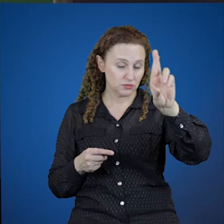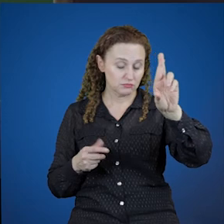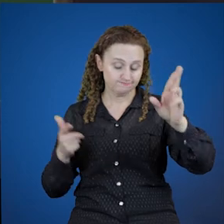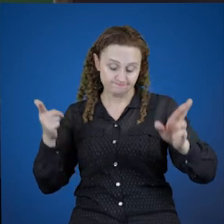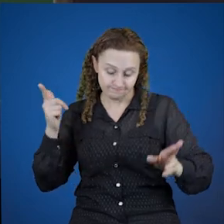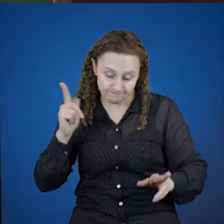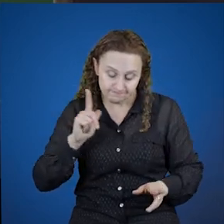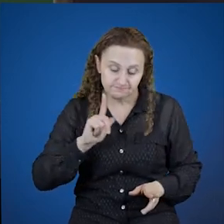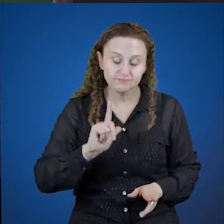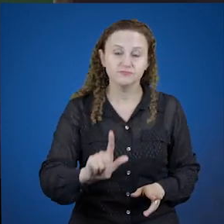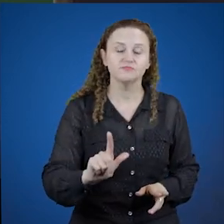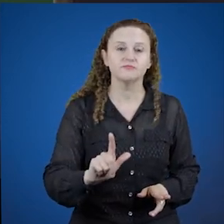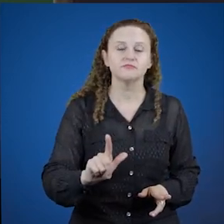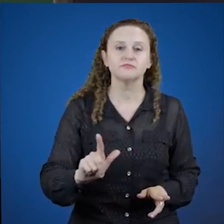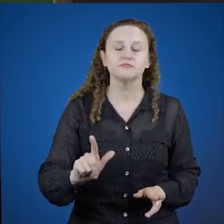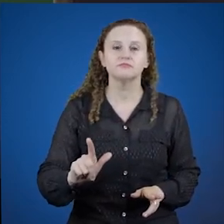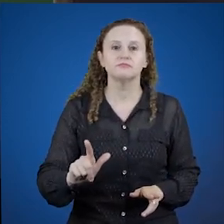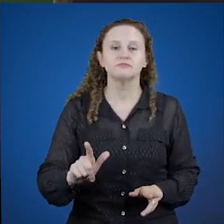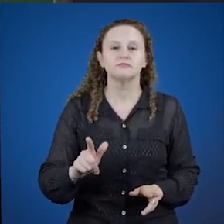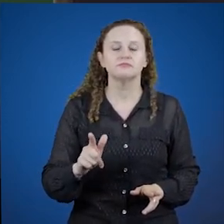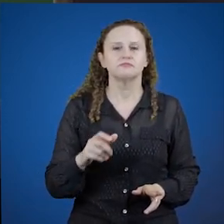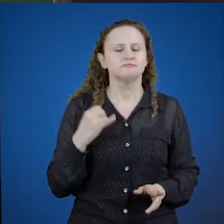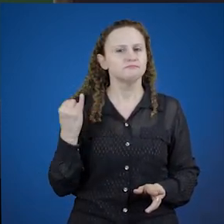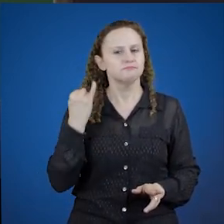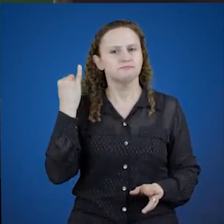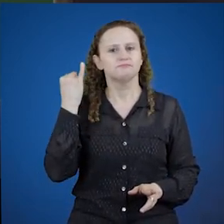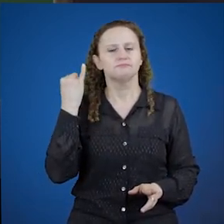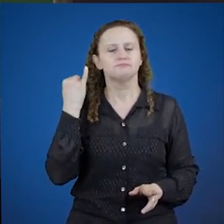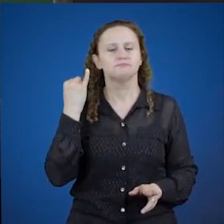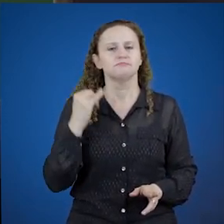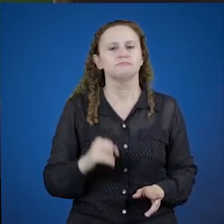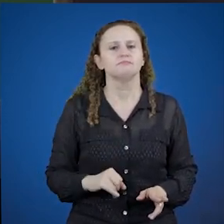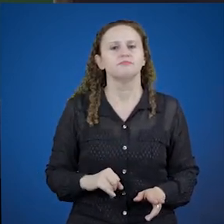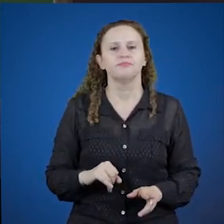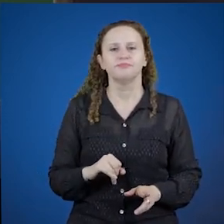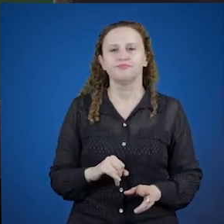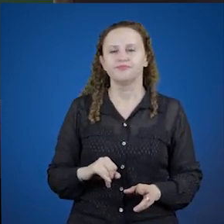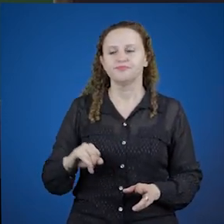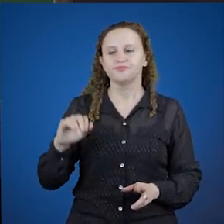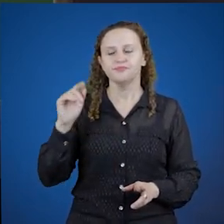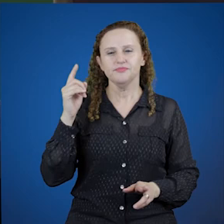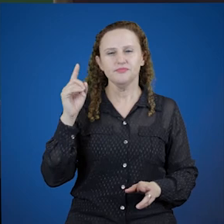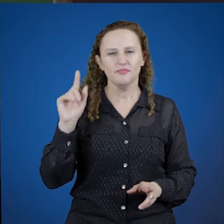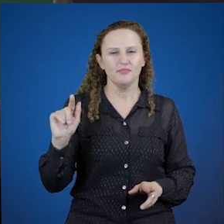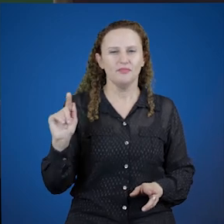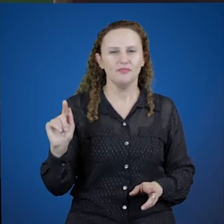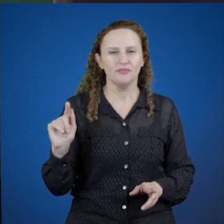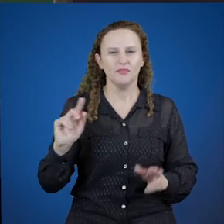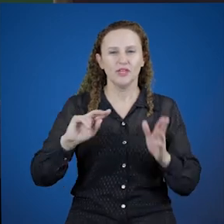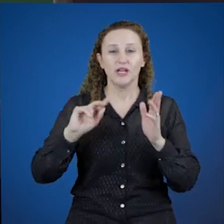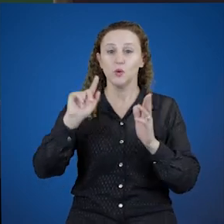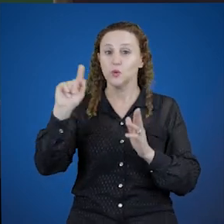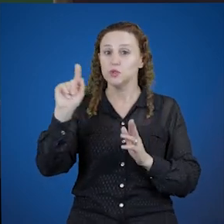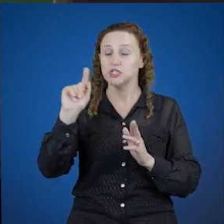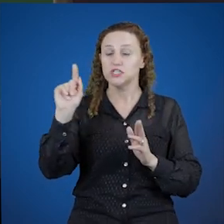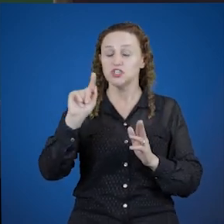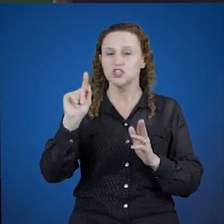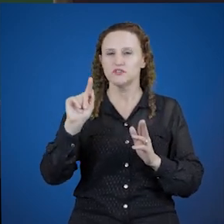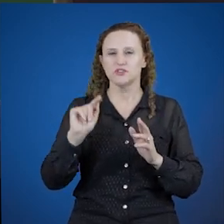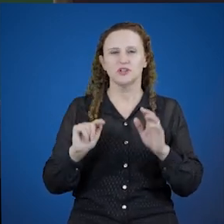estou repetindo porque isso é fundamental agrícola então o genitivo de